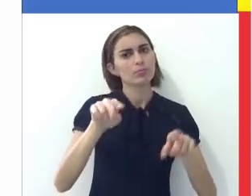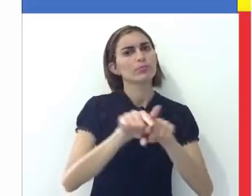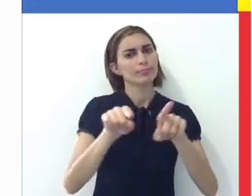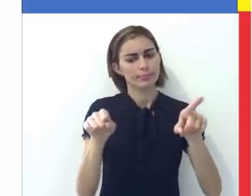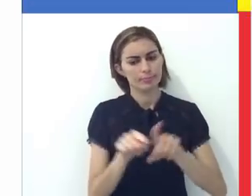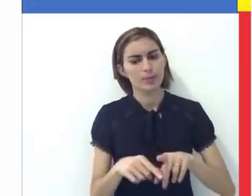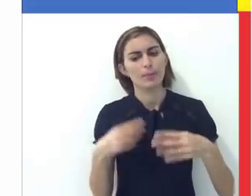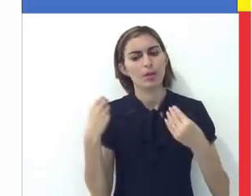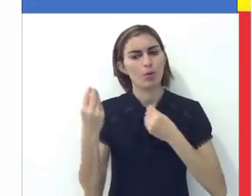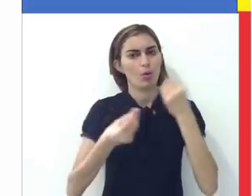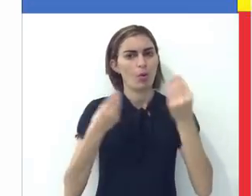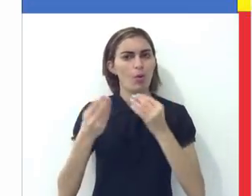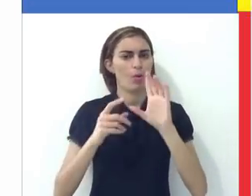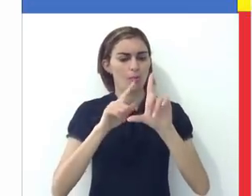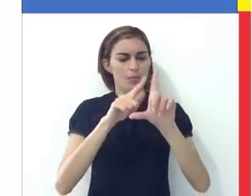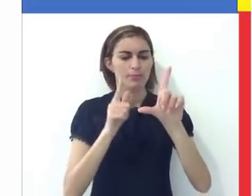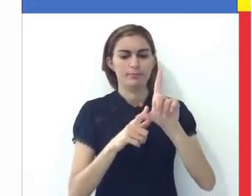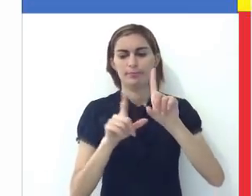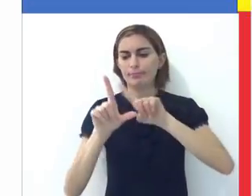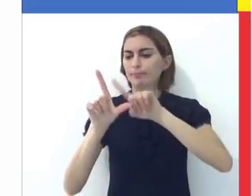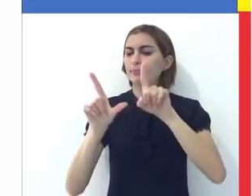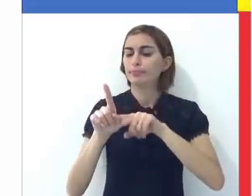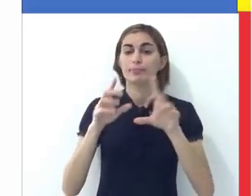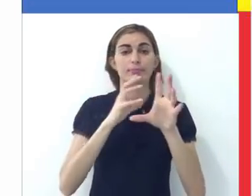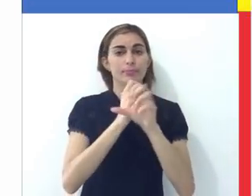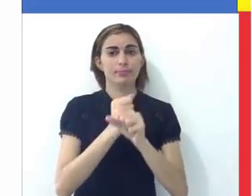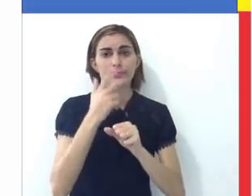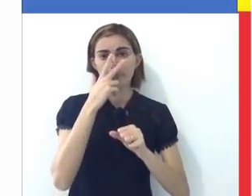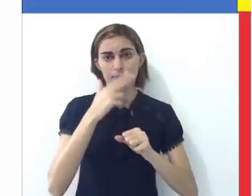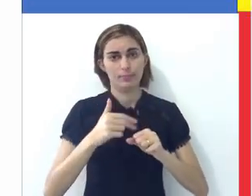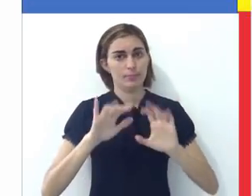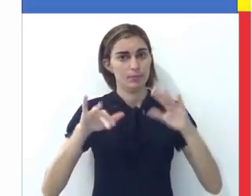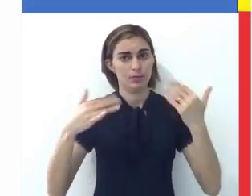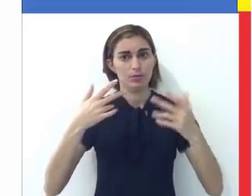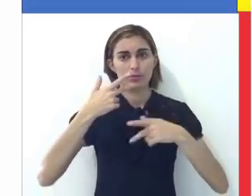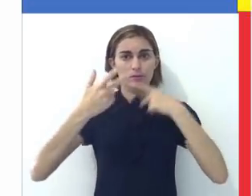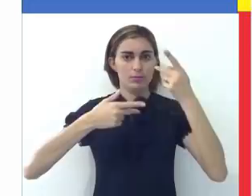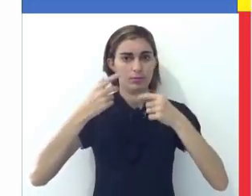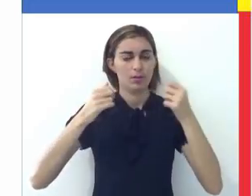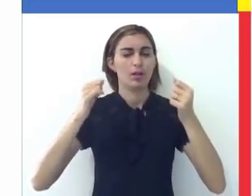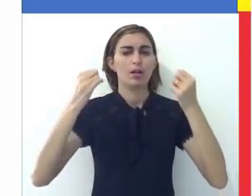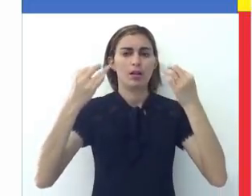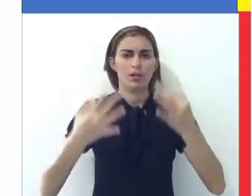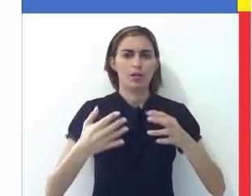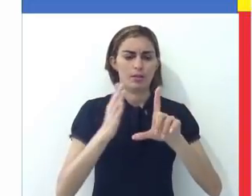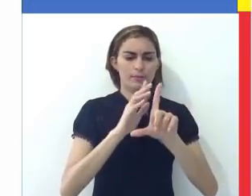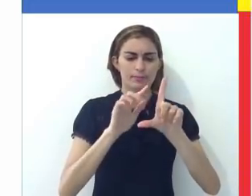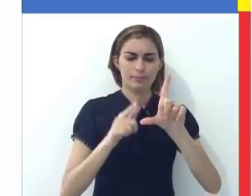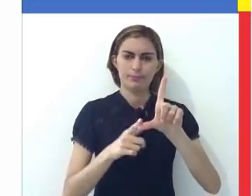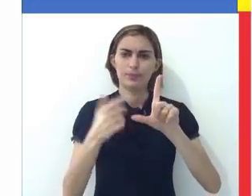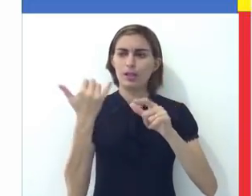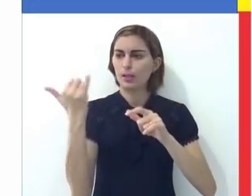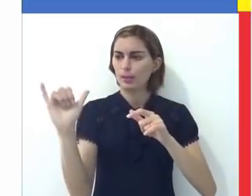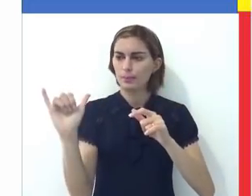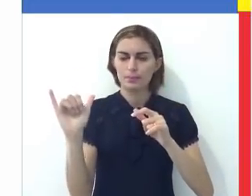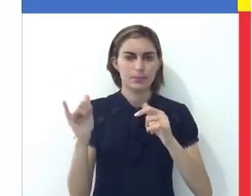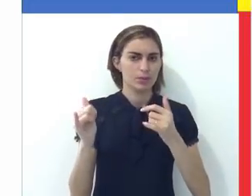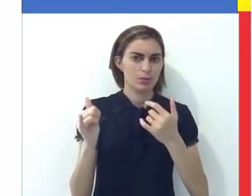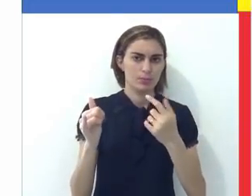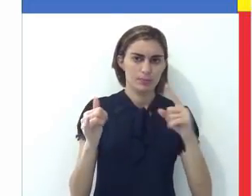viu também que os ângulos opostos possuem a mesma medida. Como a gente está vendo aí que o ângulo oposto a